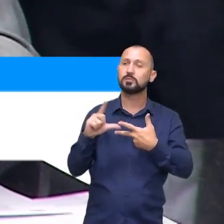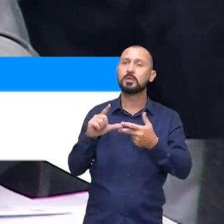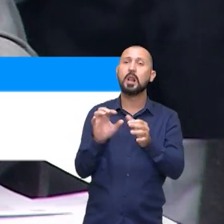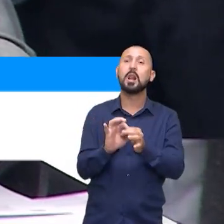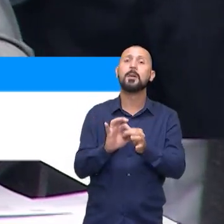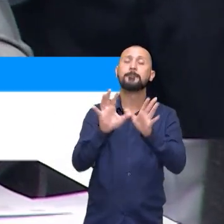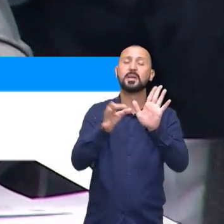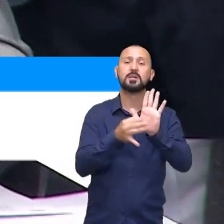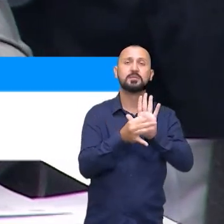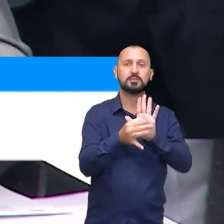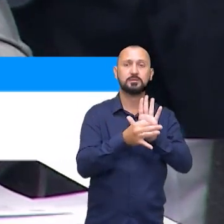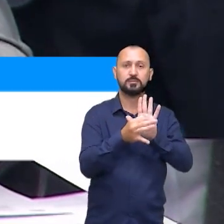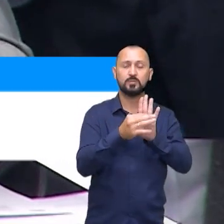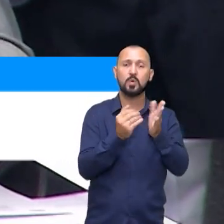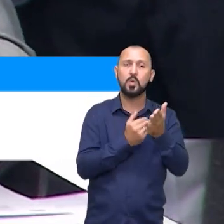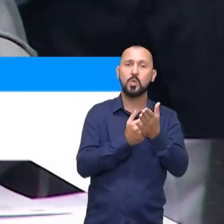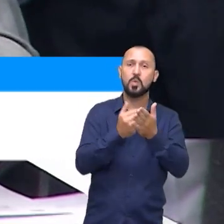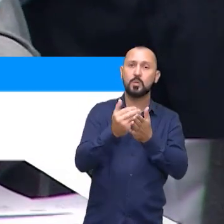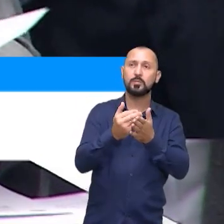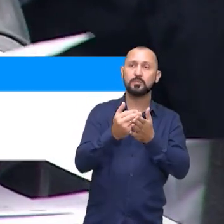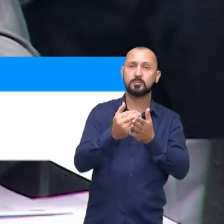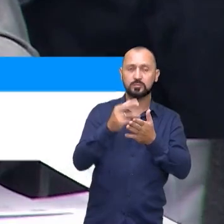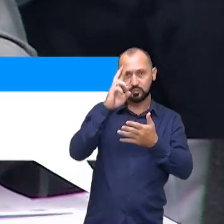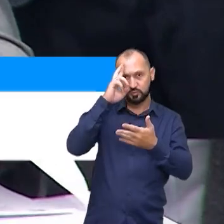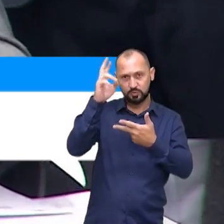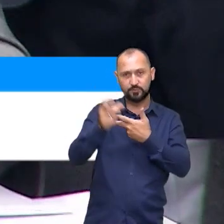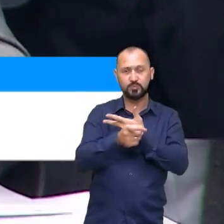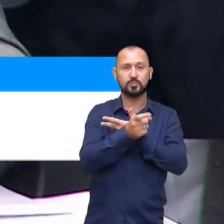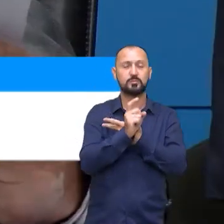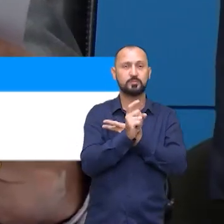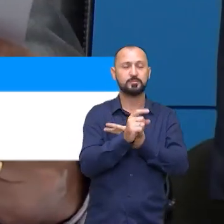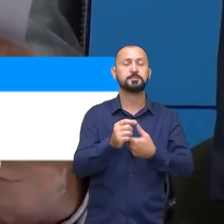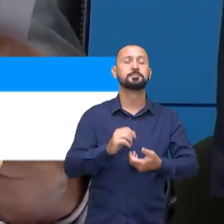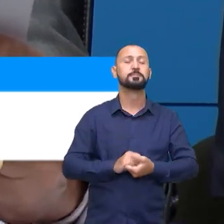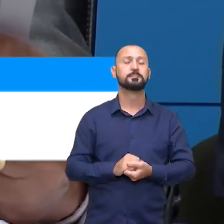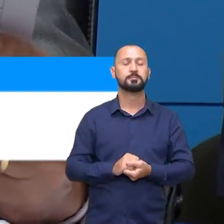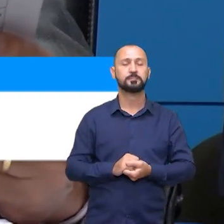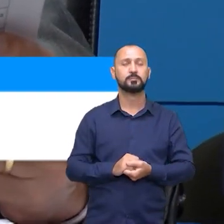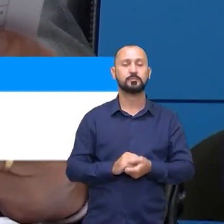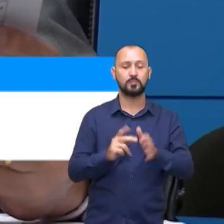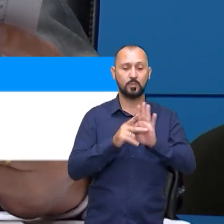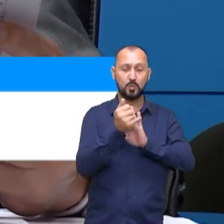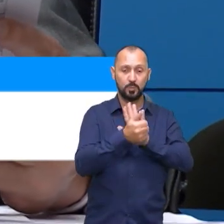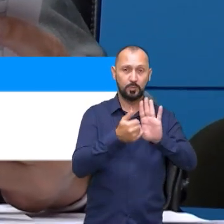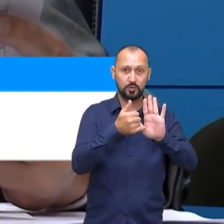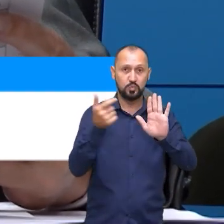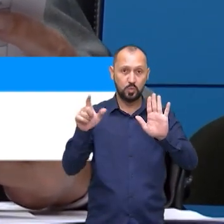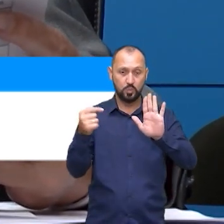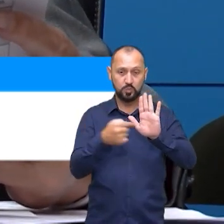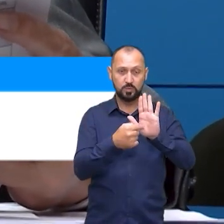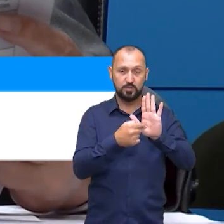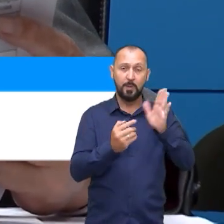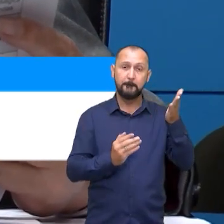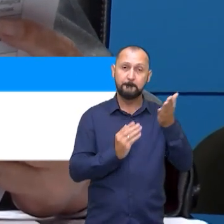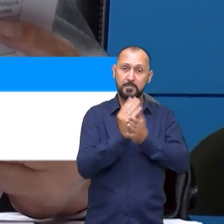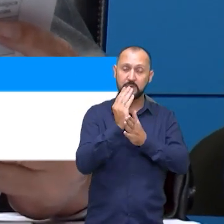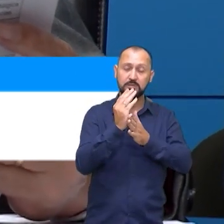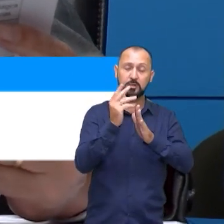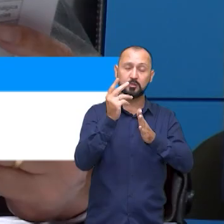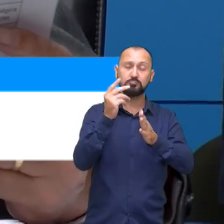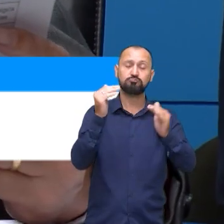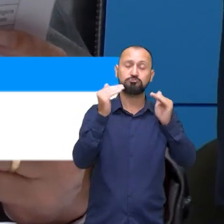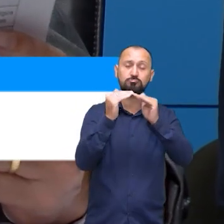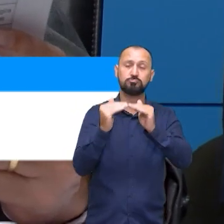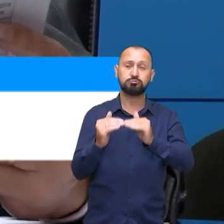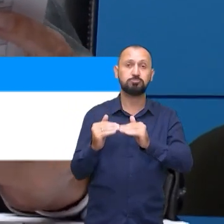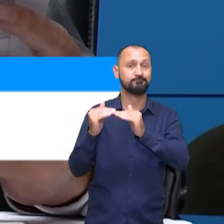autoriza a deflagração de tal proposta por iniciativa do chefe do Poder Executivo. Outro projeto que teve parecer favorável, aprovado